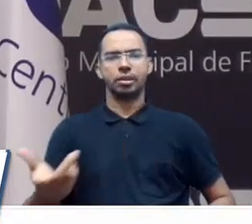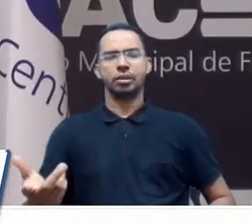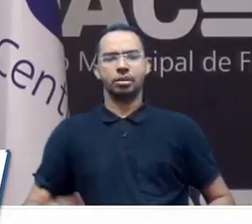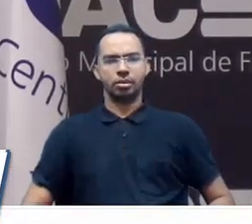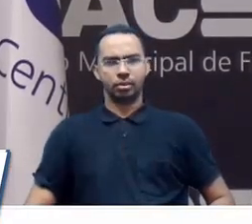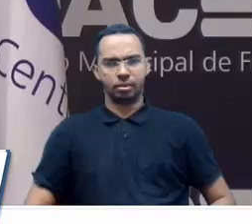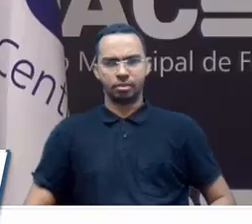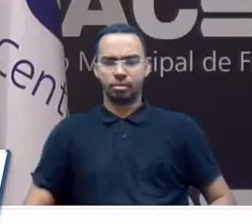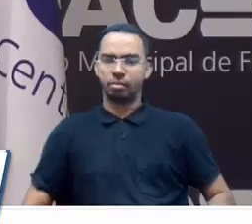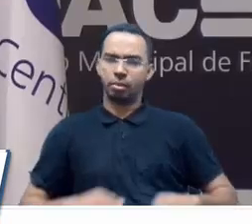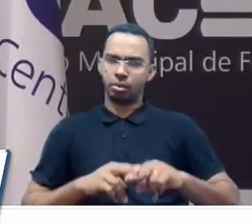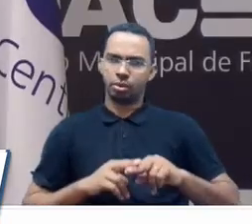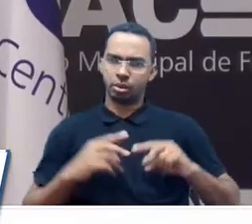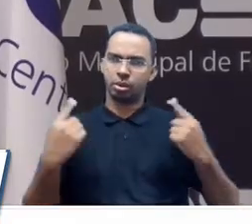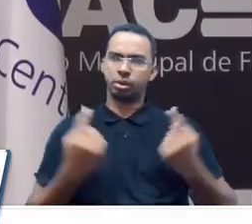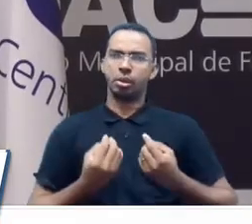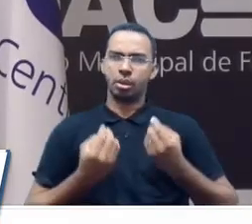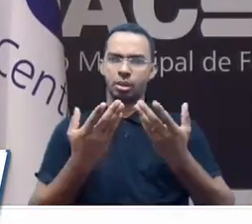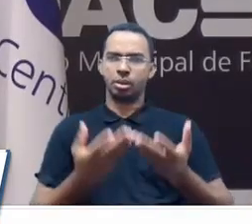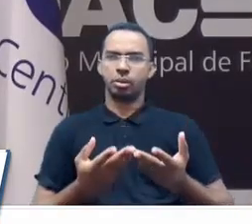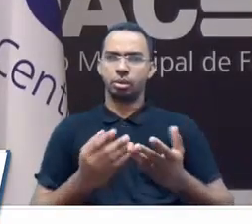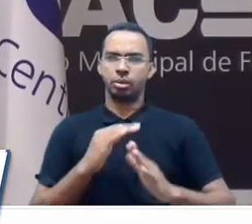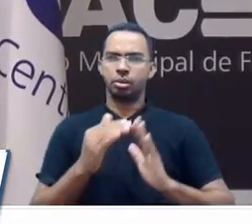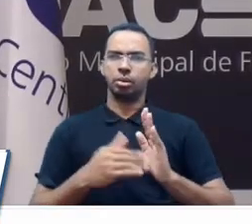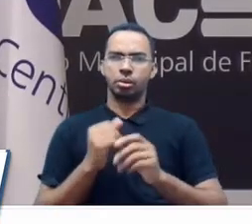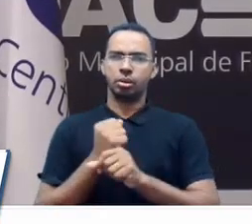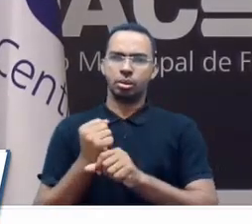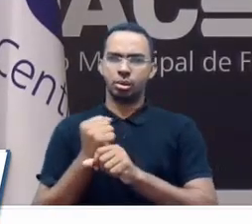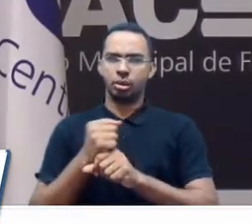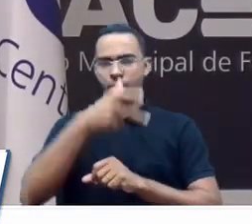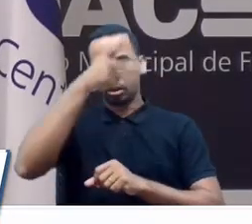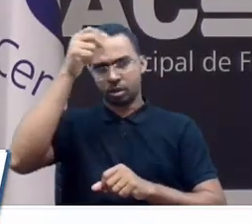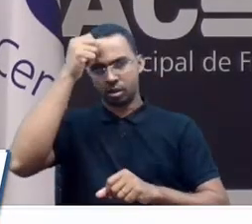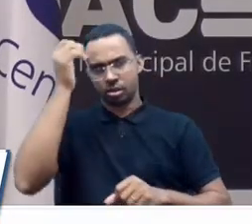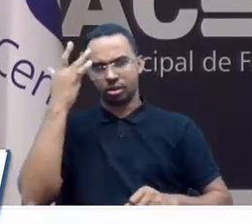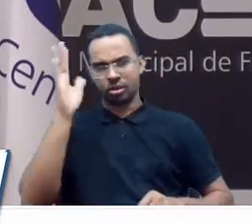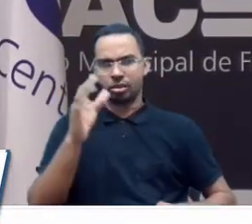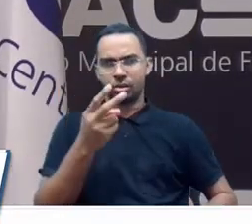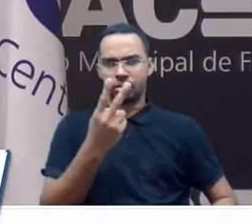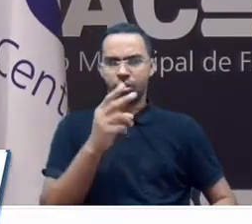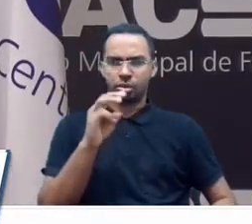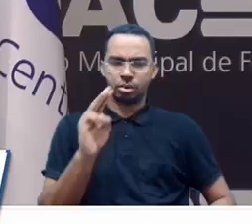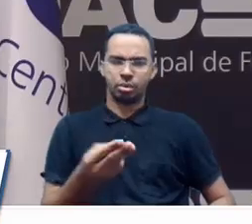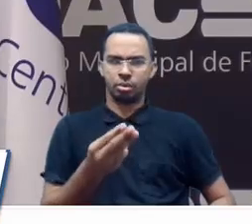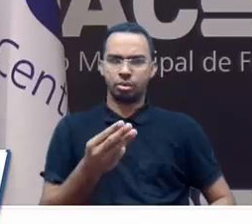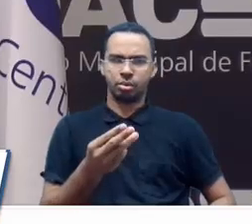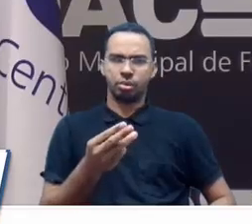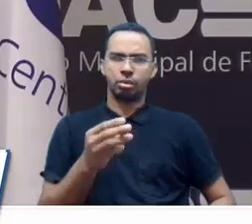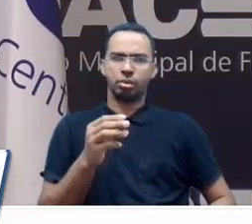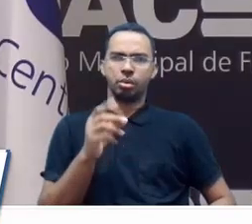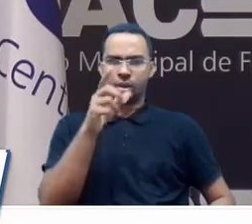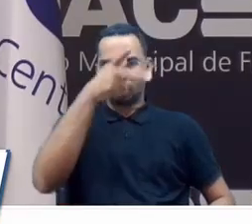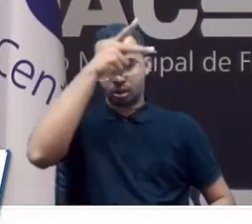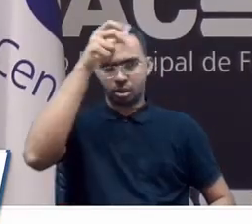Então, nós devolvemos todos os anos para a Prefeitura cerca de quase 2 milhões para o Executivo usar da